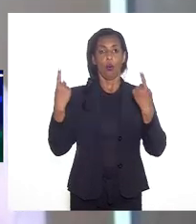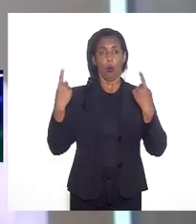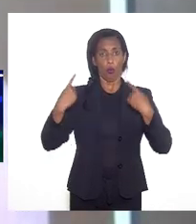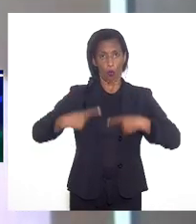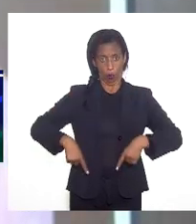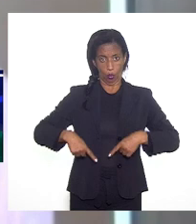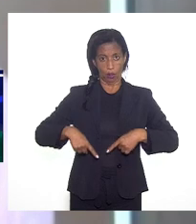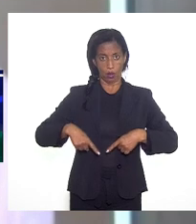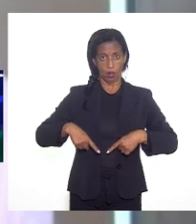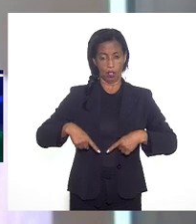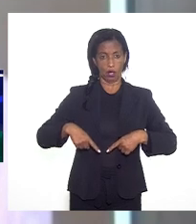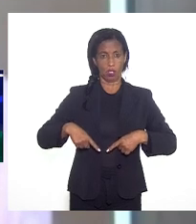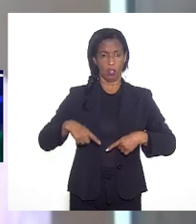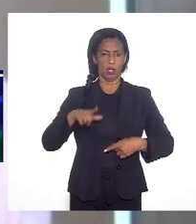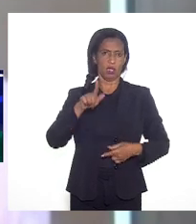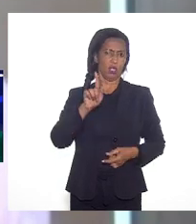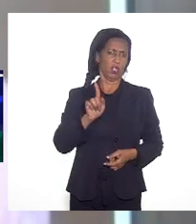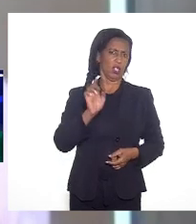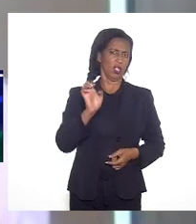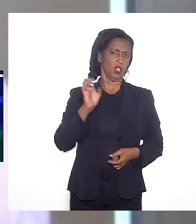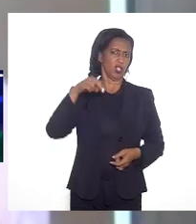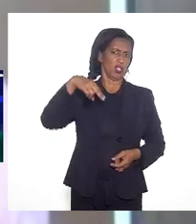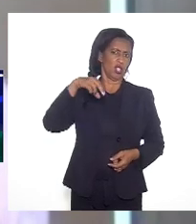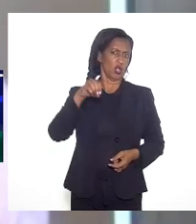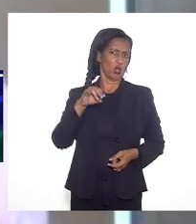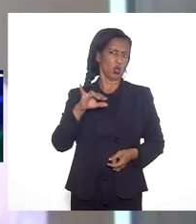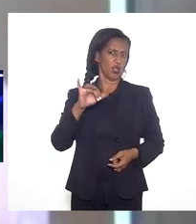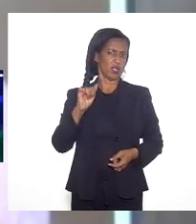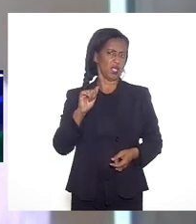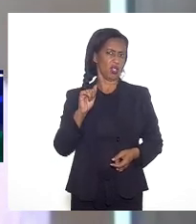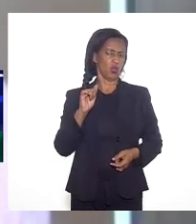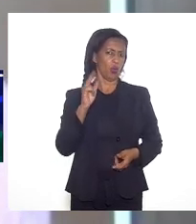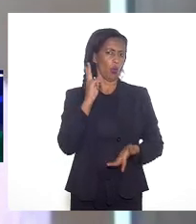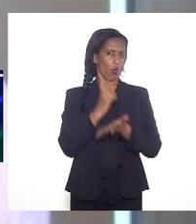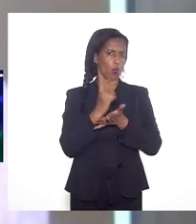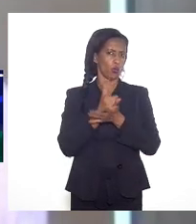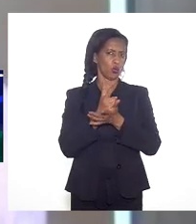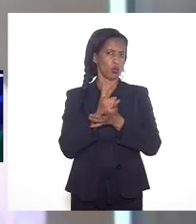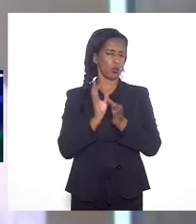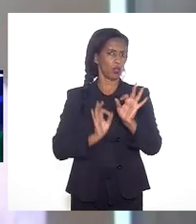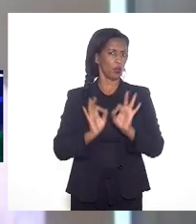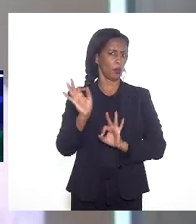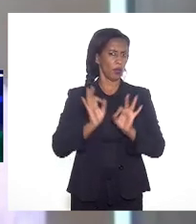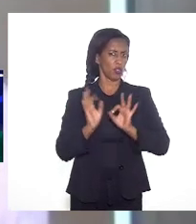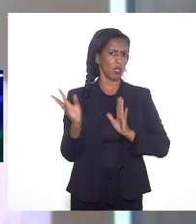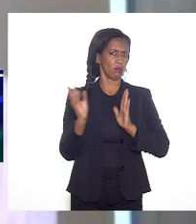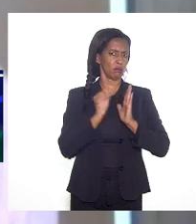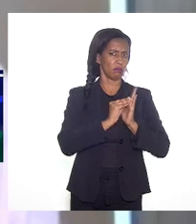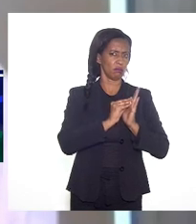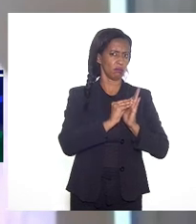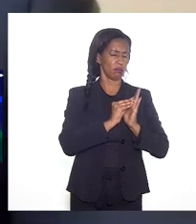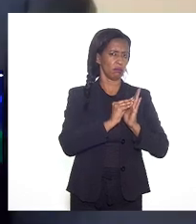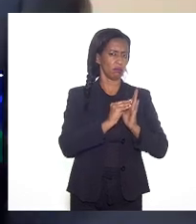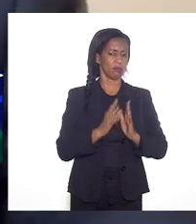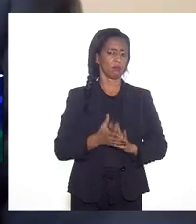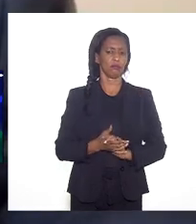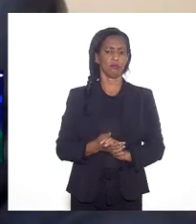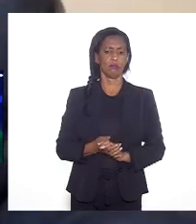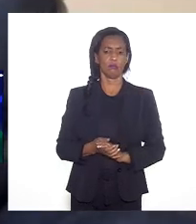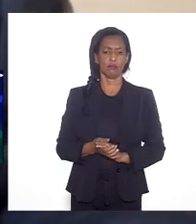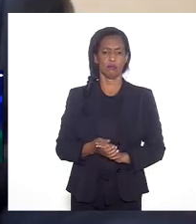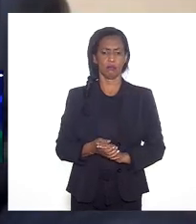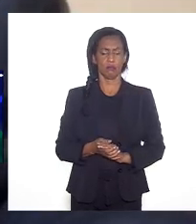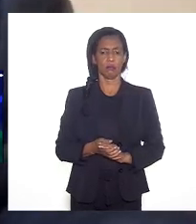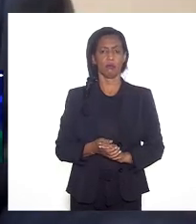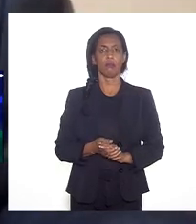né? O termo genocídio não foi retirado do projeto, como foi colocado, né? Foi retirado